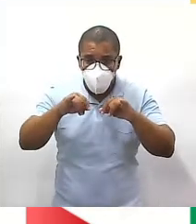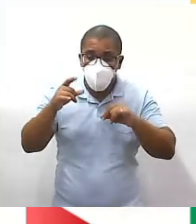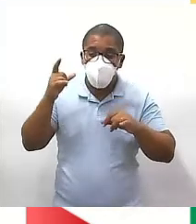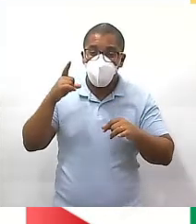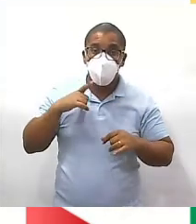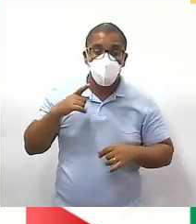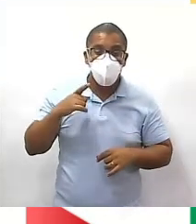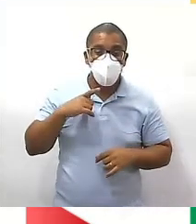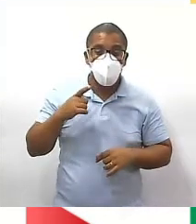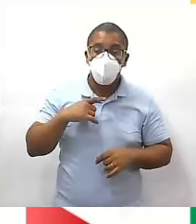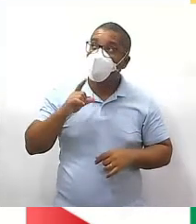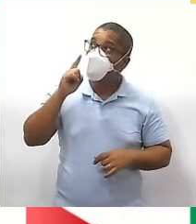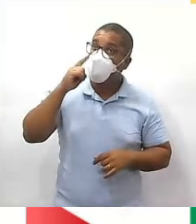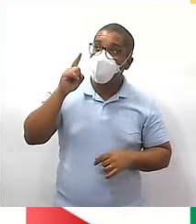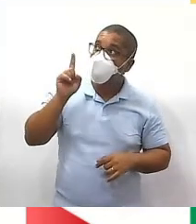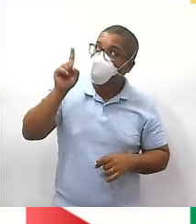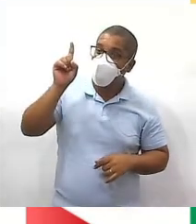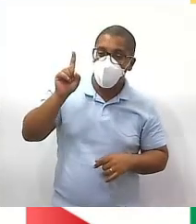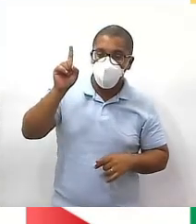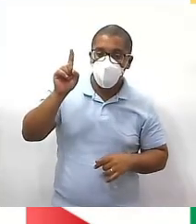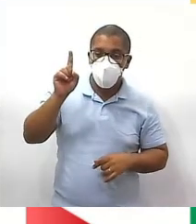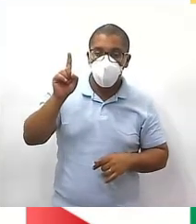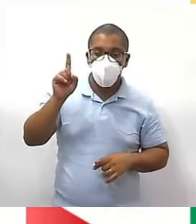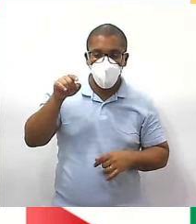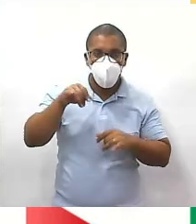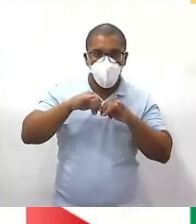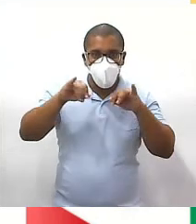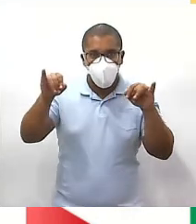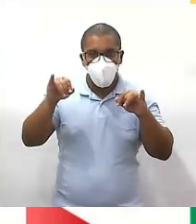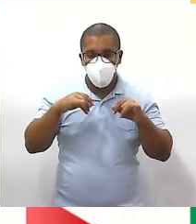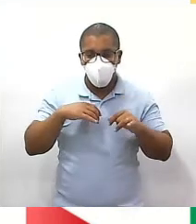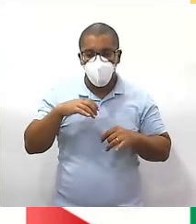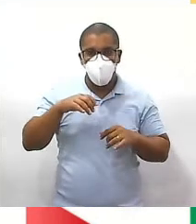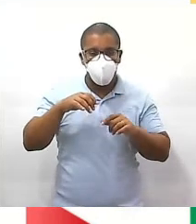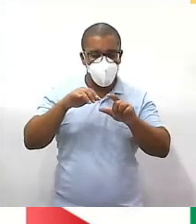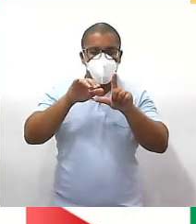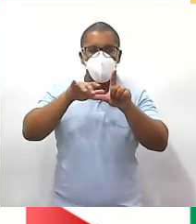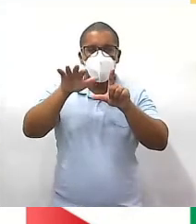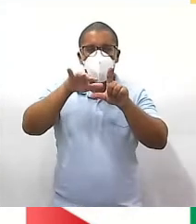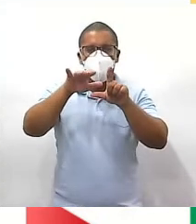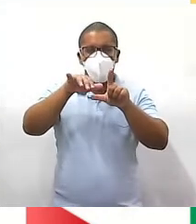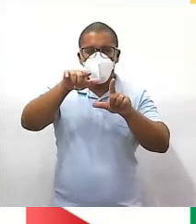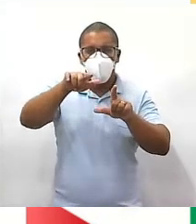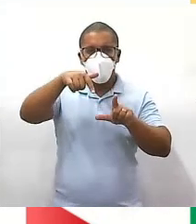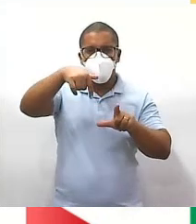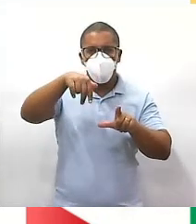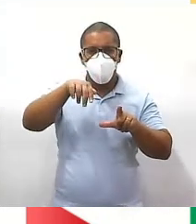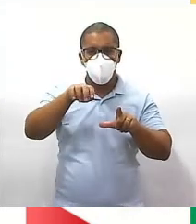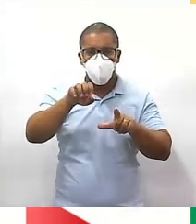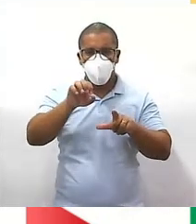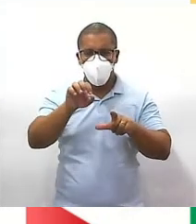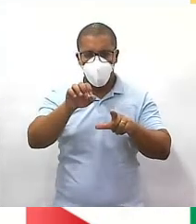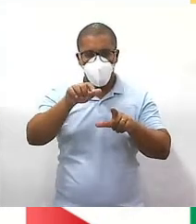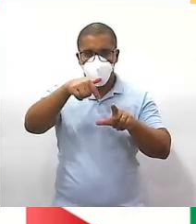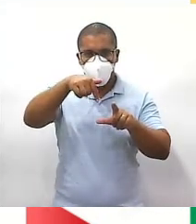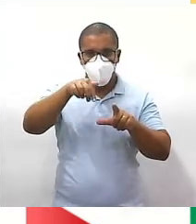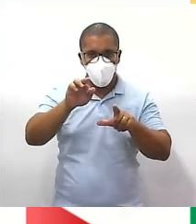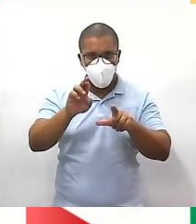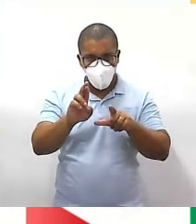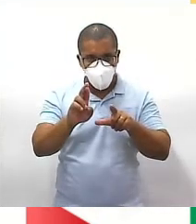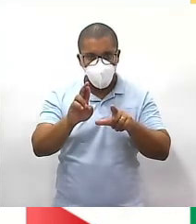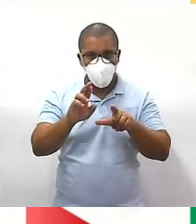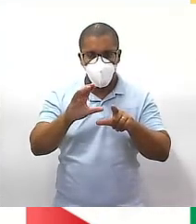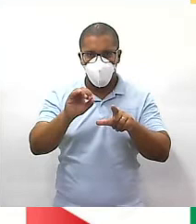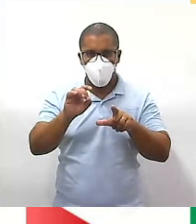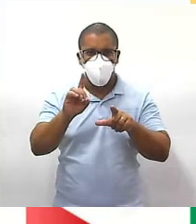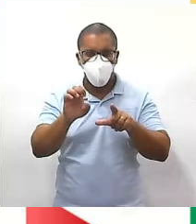vocês. Presta atenção. Agora fazendo a propaganda aí do QR Code, tá? Olha, observa aí o QR Code acima da